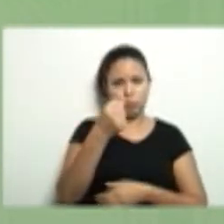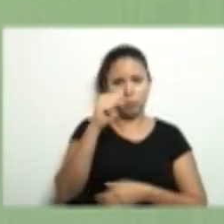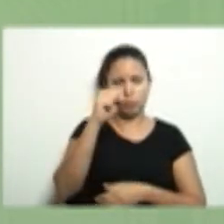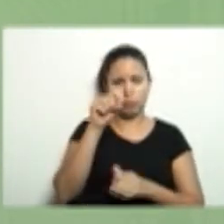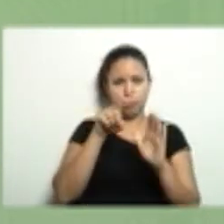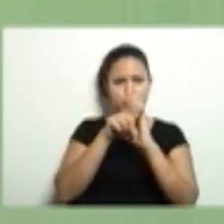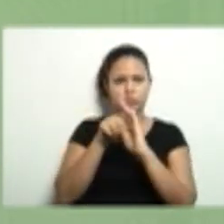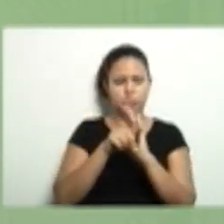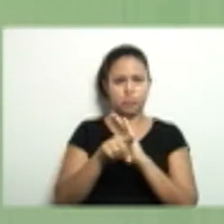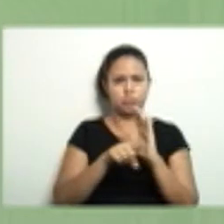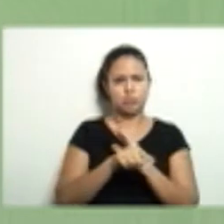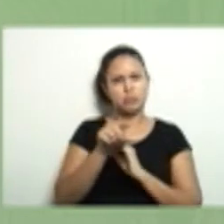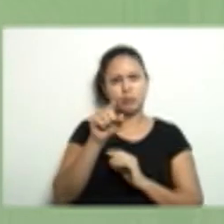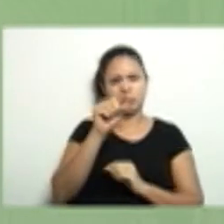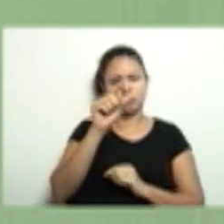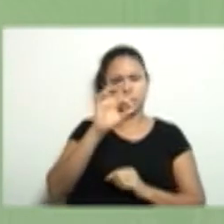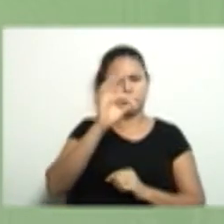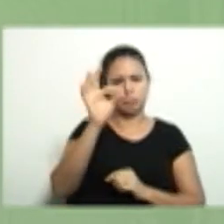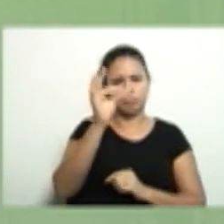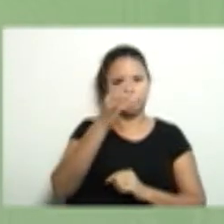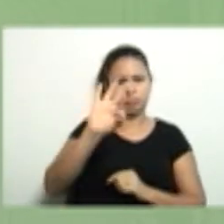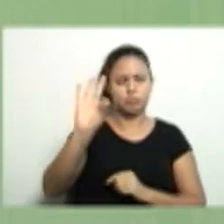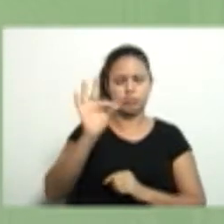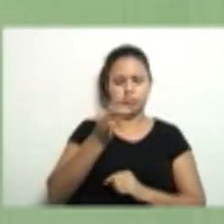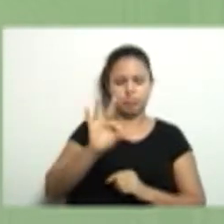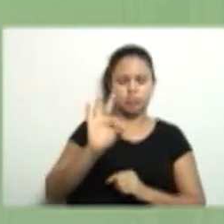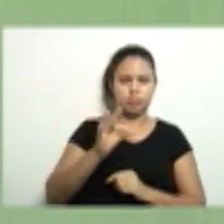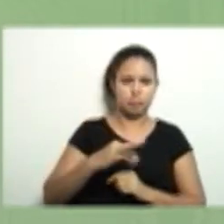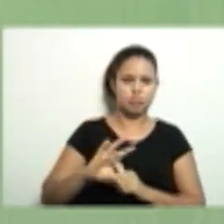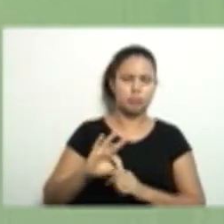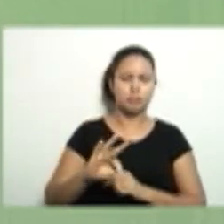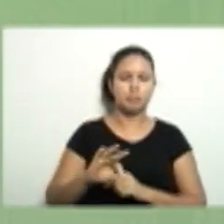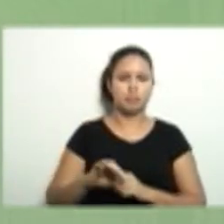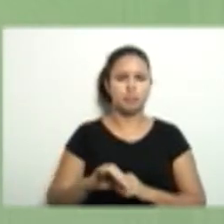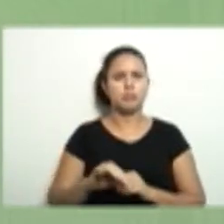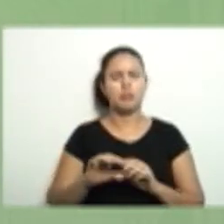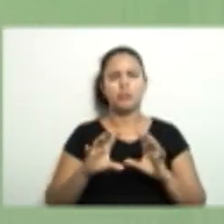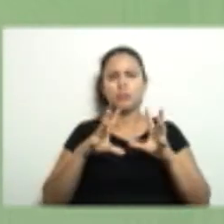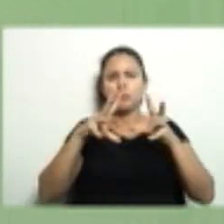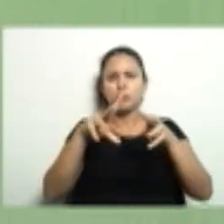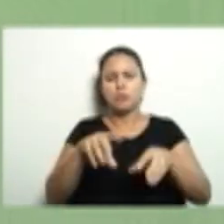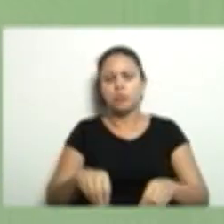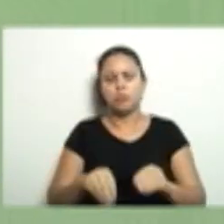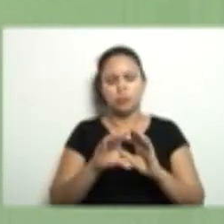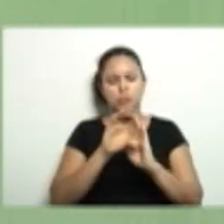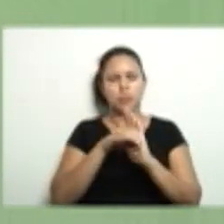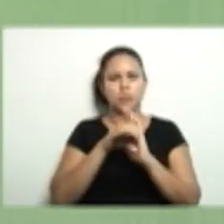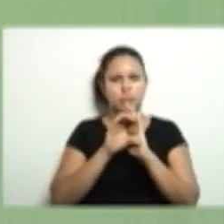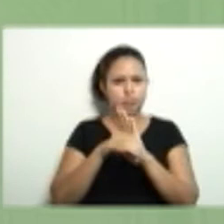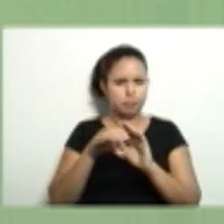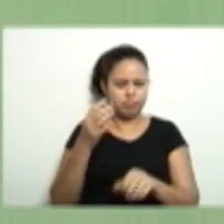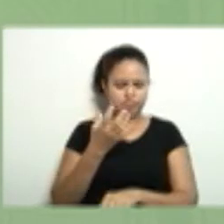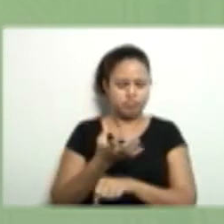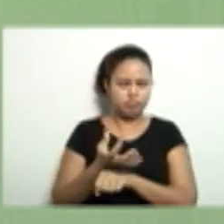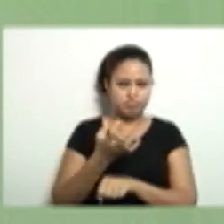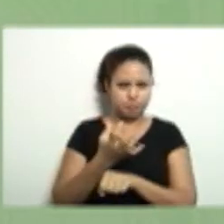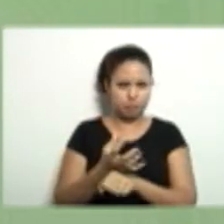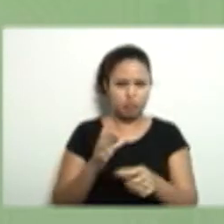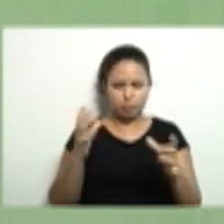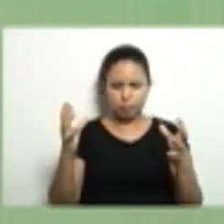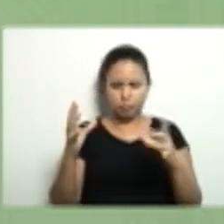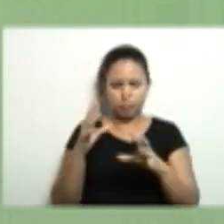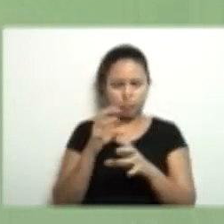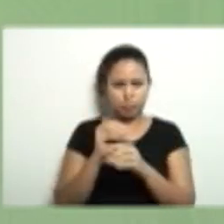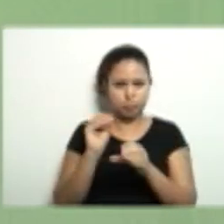vocês, de múltipla escolha, e ele vai tratar todo o conteúdo da disciplina. Tá? Todo o conteúdo que você vai ver nessas 8